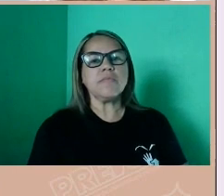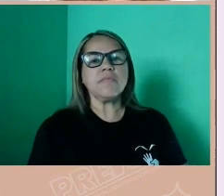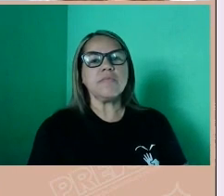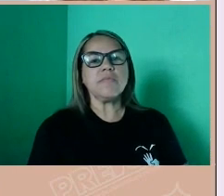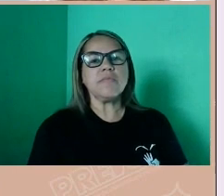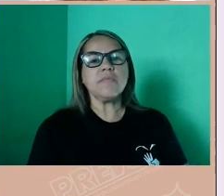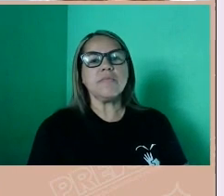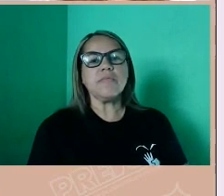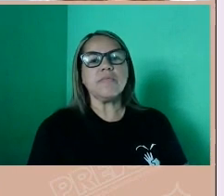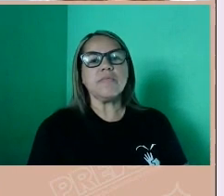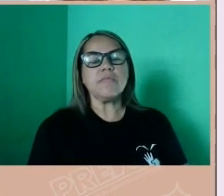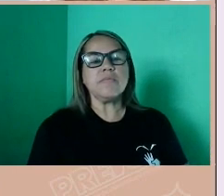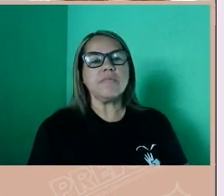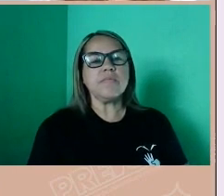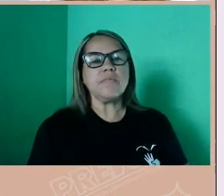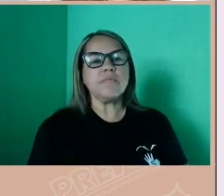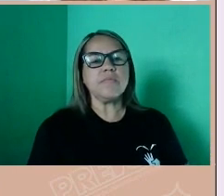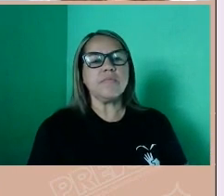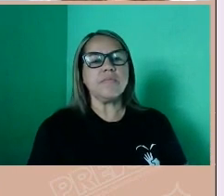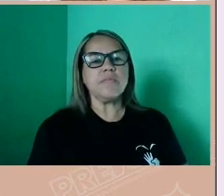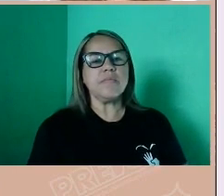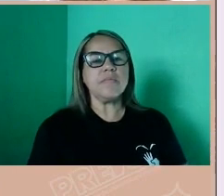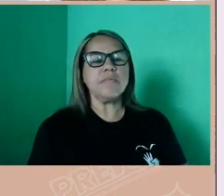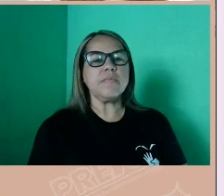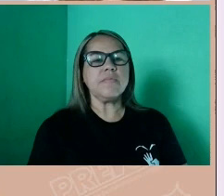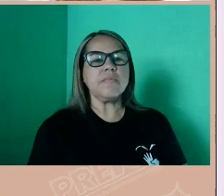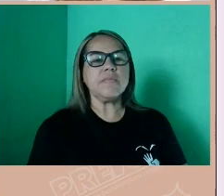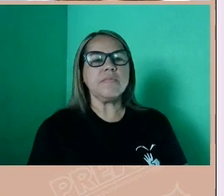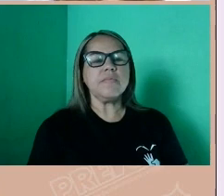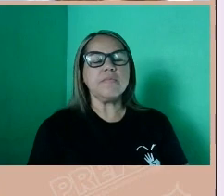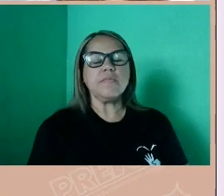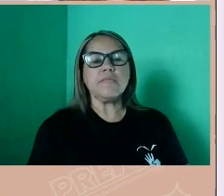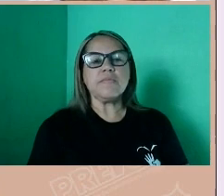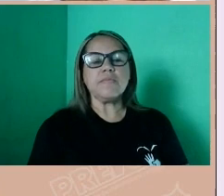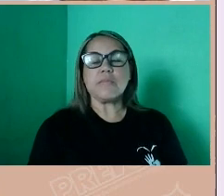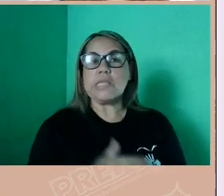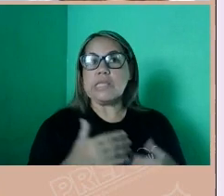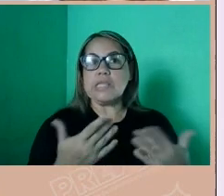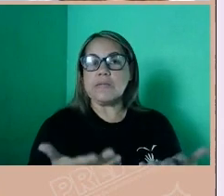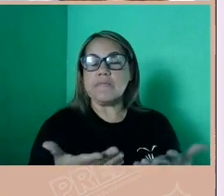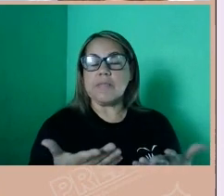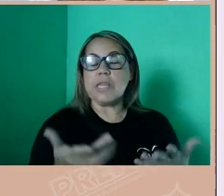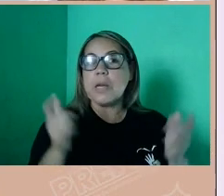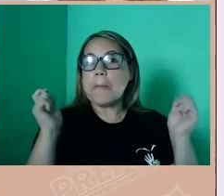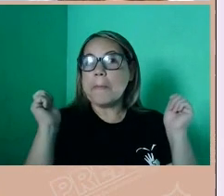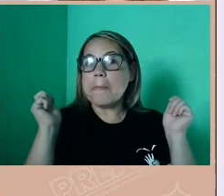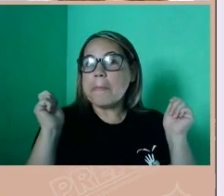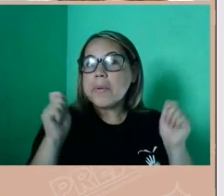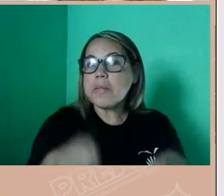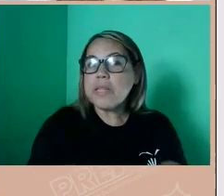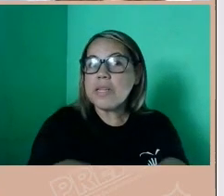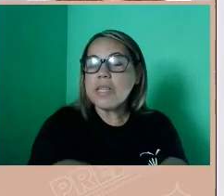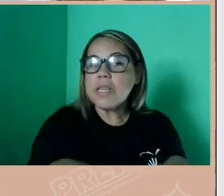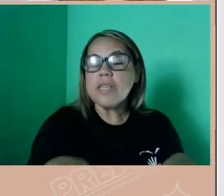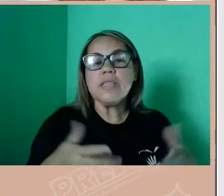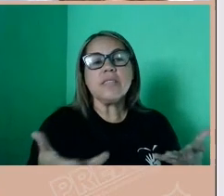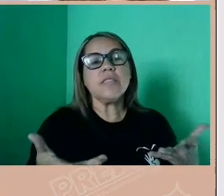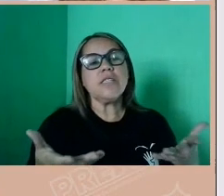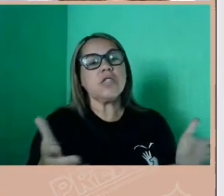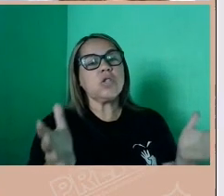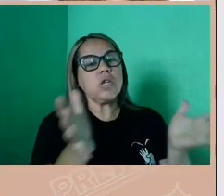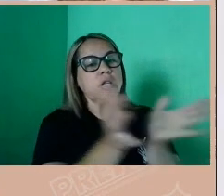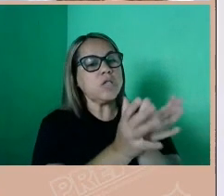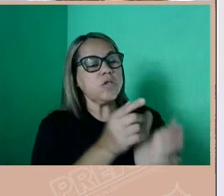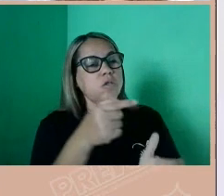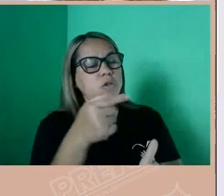not treated in disrespectful way ou seja e que poderia permitir ao grupo né que permitiria ao grupo